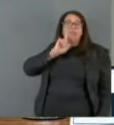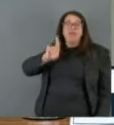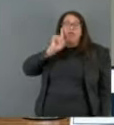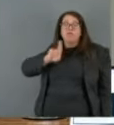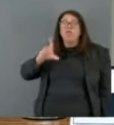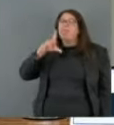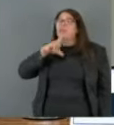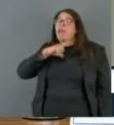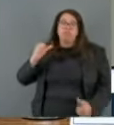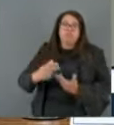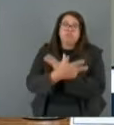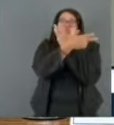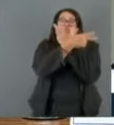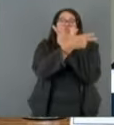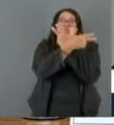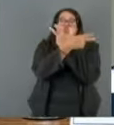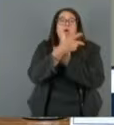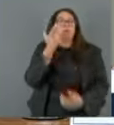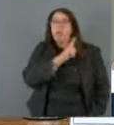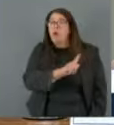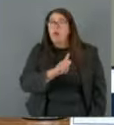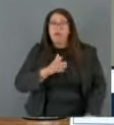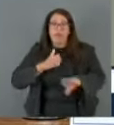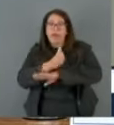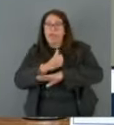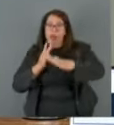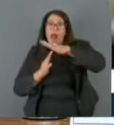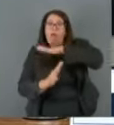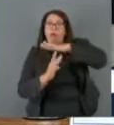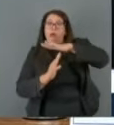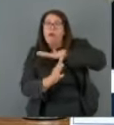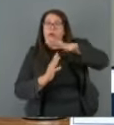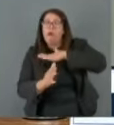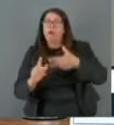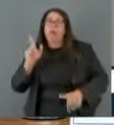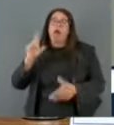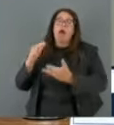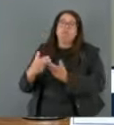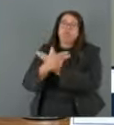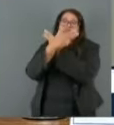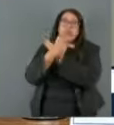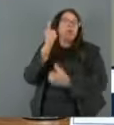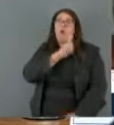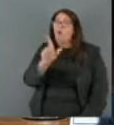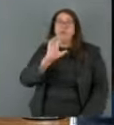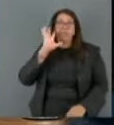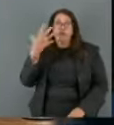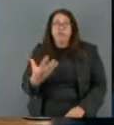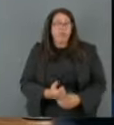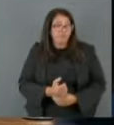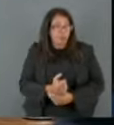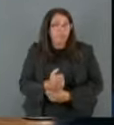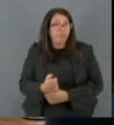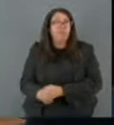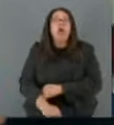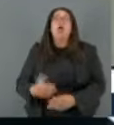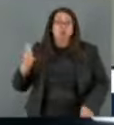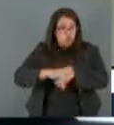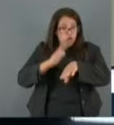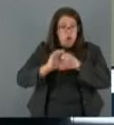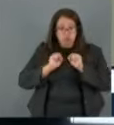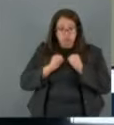do planeta. Não consegue dar conta da entrada dos imigrantes ilegais. Mandou agora uma força policial de 5 mil homens. Nós fazemos um esforço